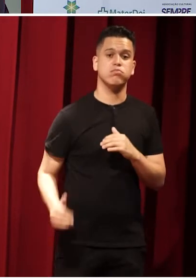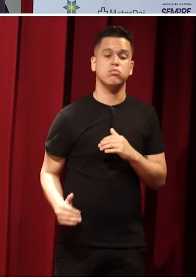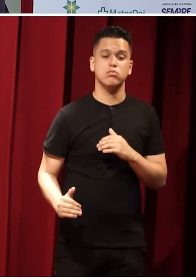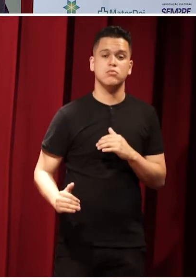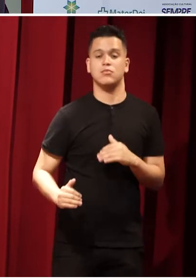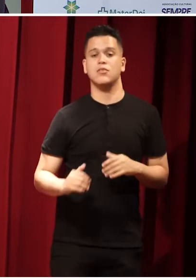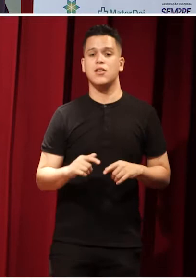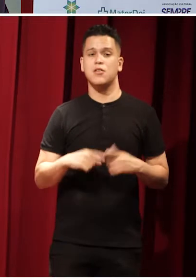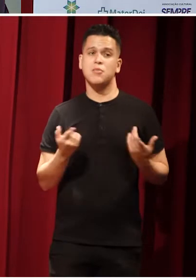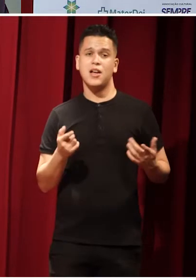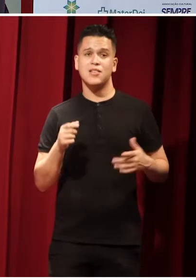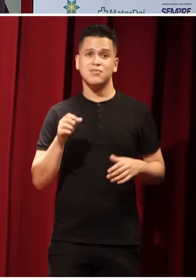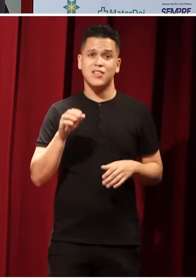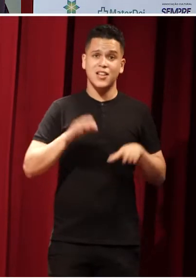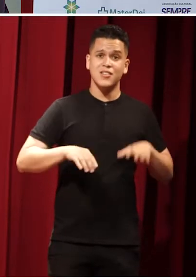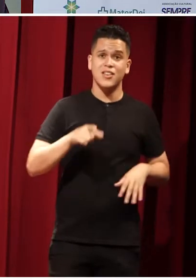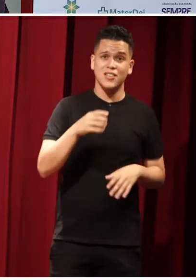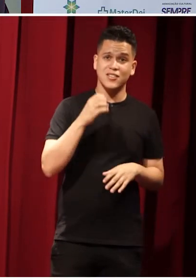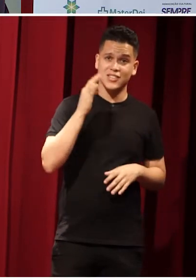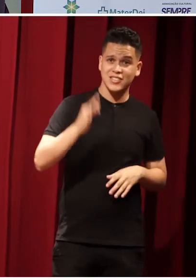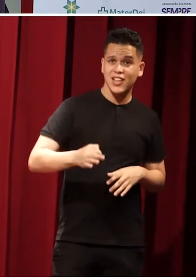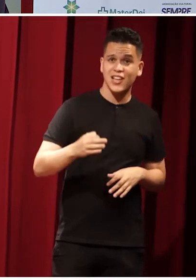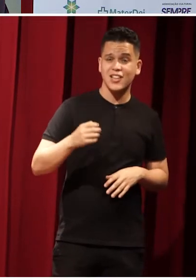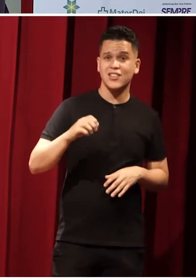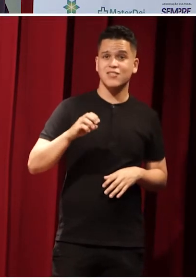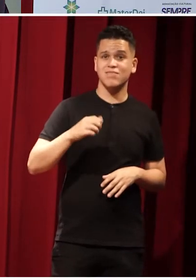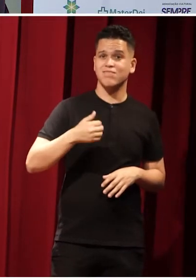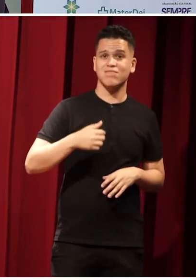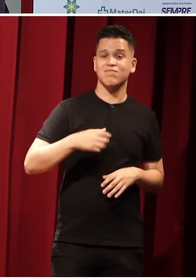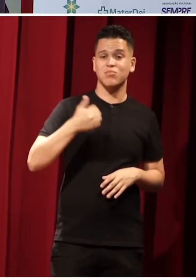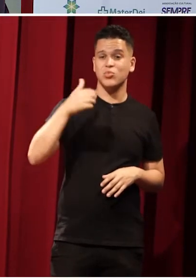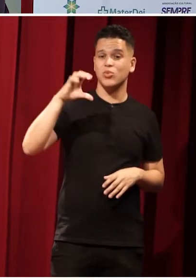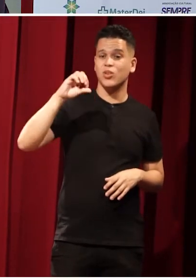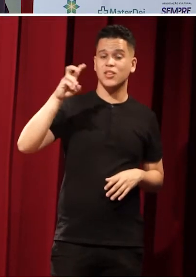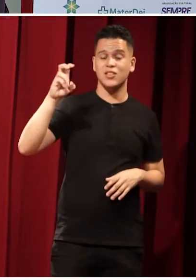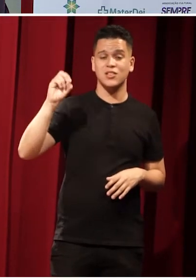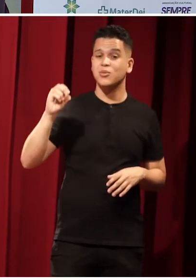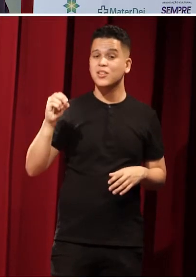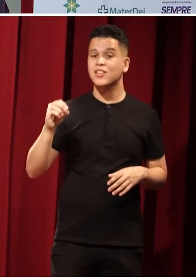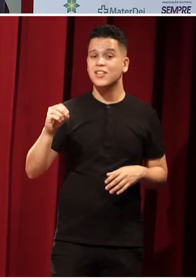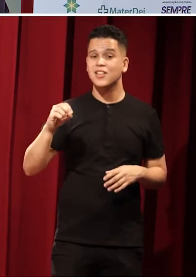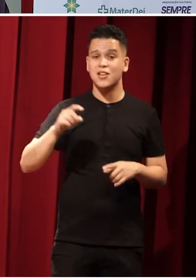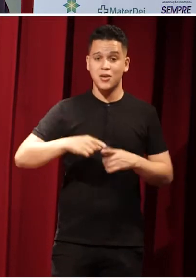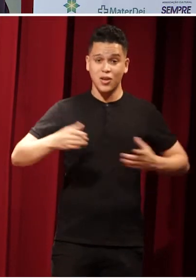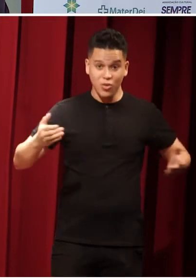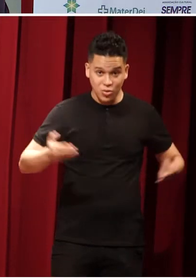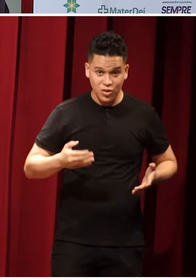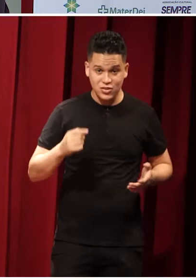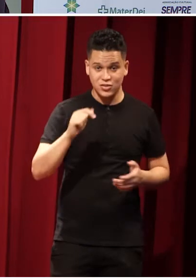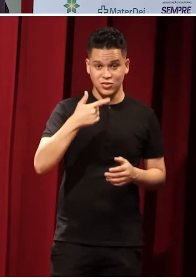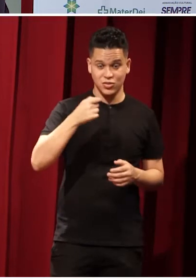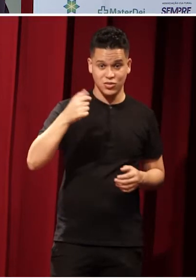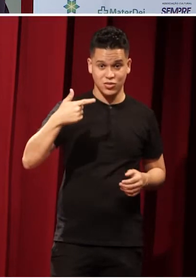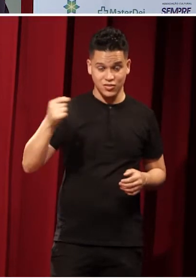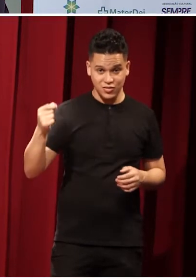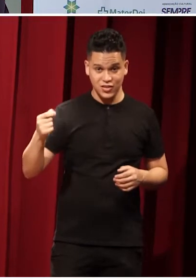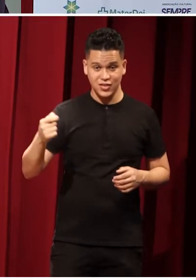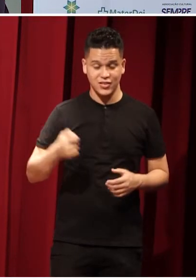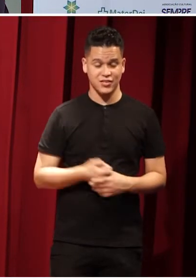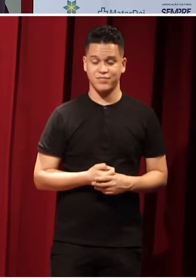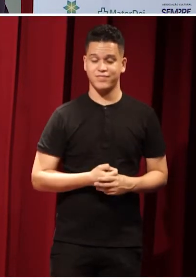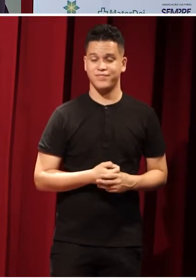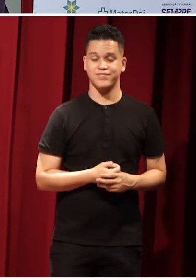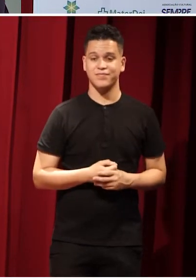1950. Em 2020, isso não tem como ser verdade. Em 2020, o poder competitivo